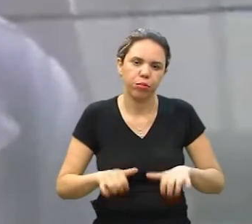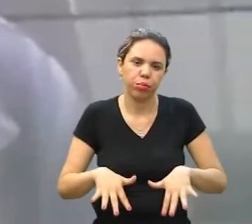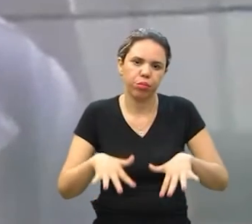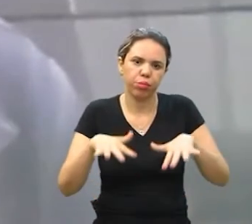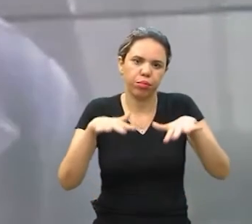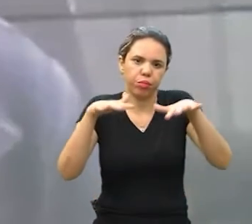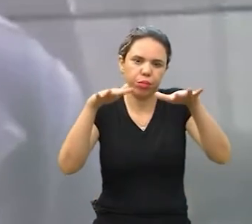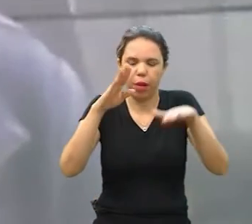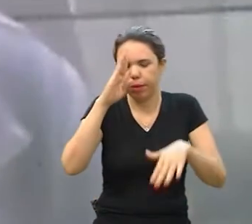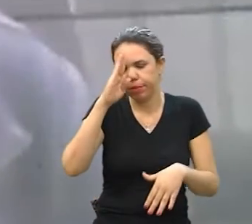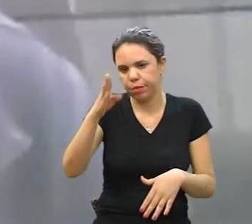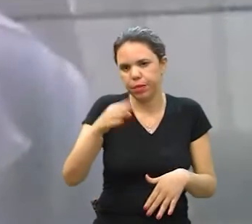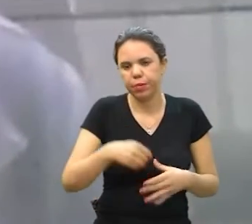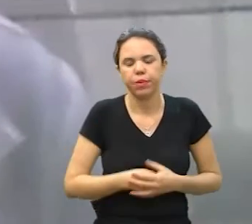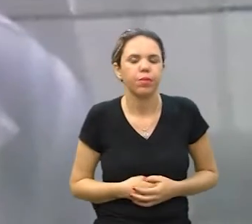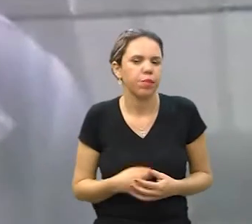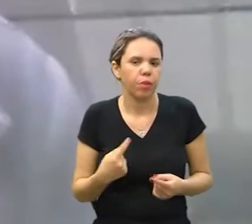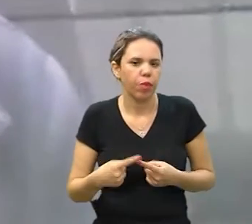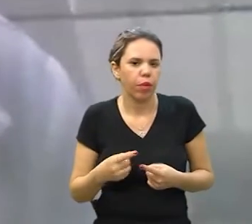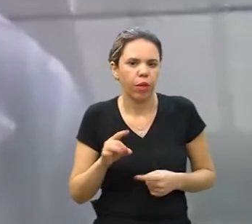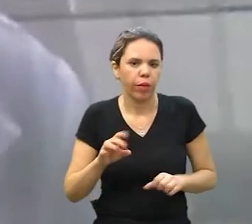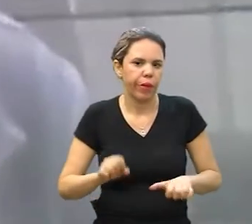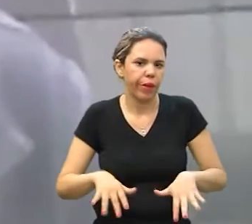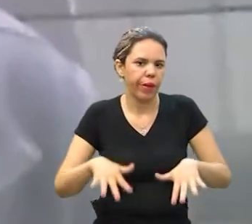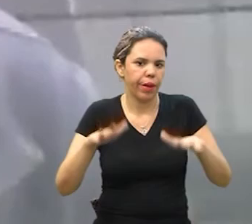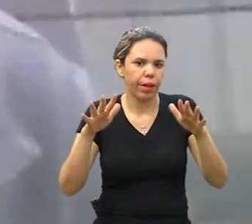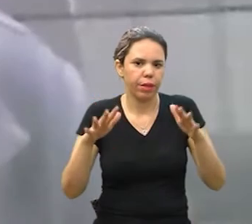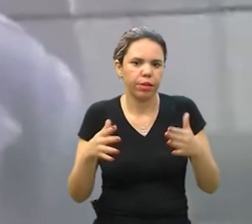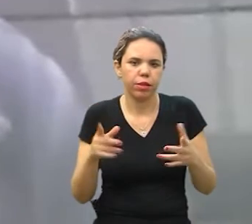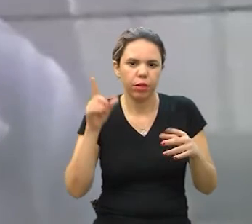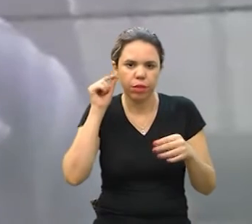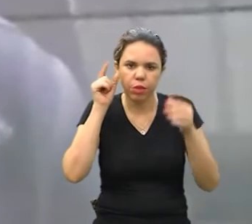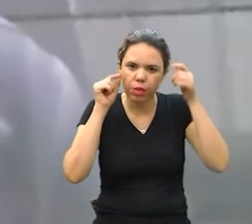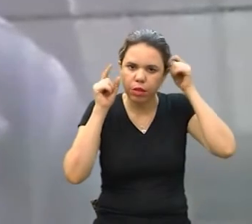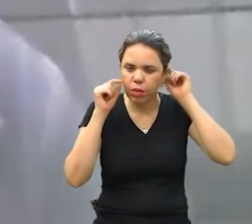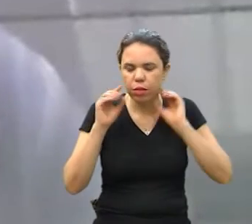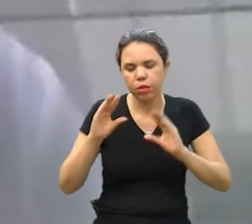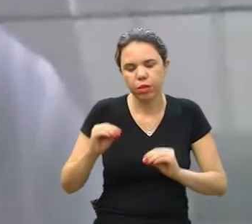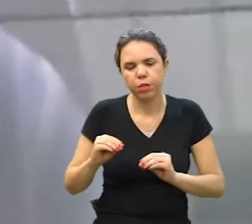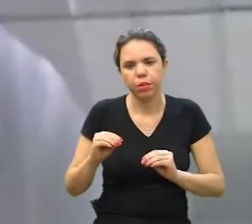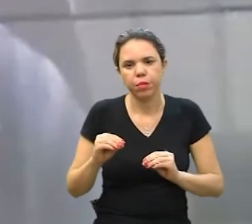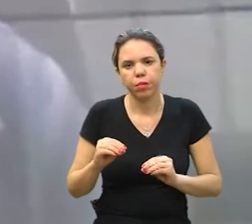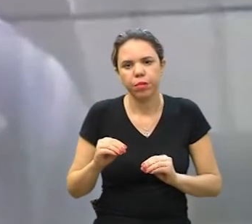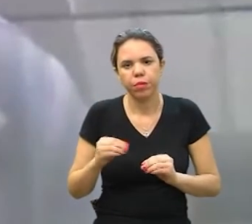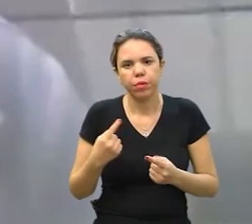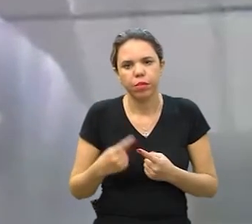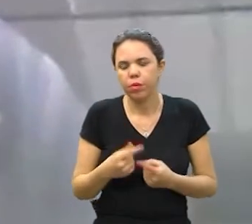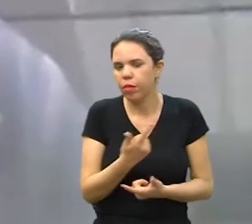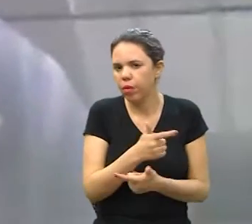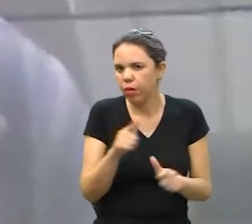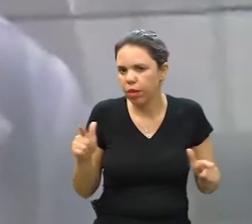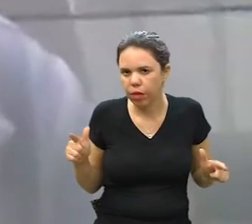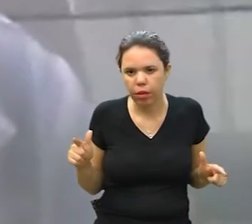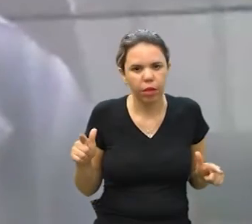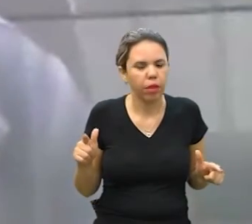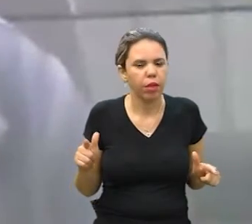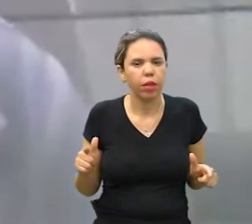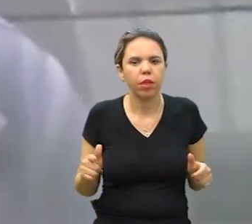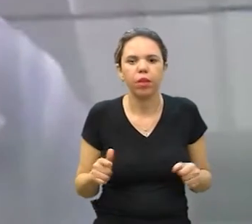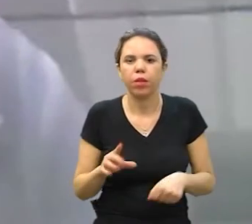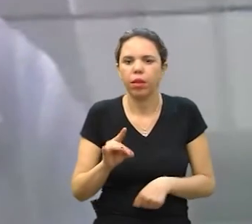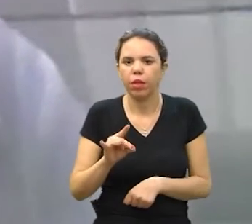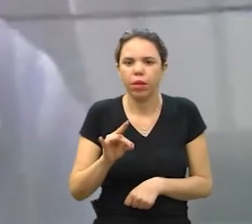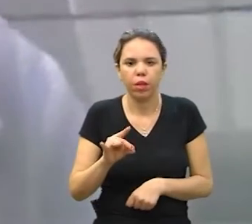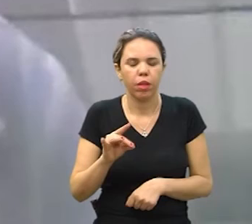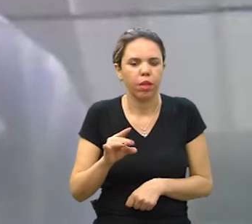e crescer, principalmente, porque só cresce no sono noturno, porque não tem secreção.